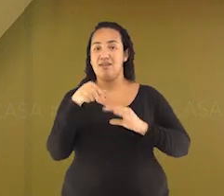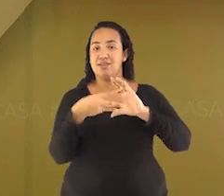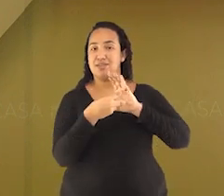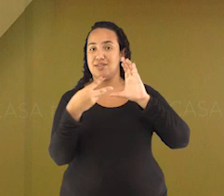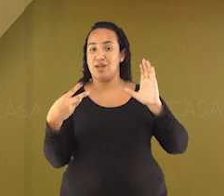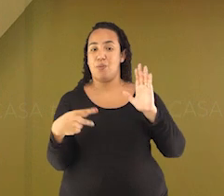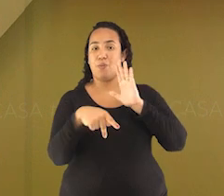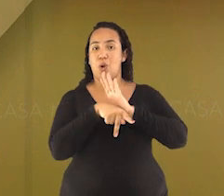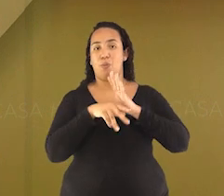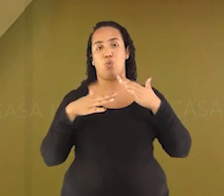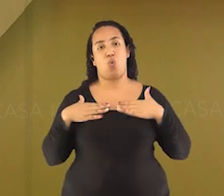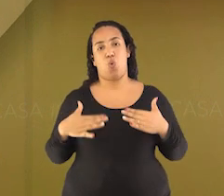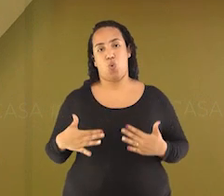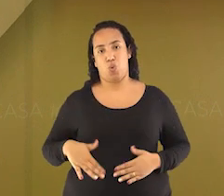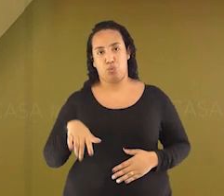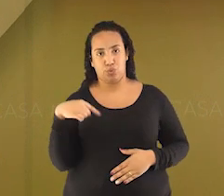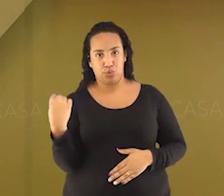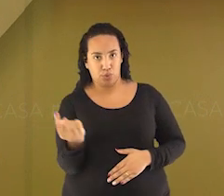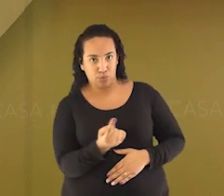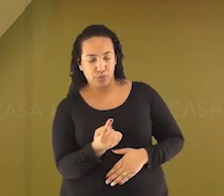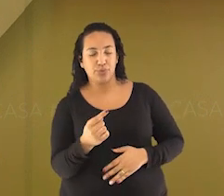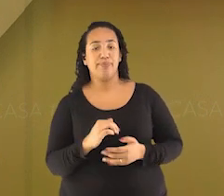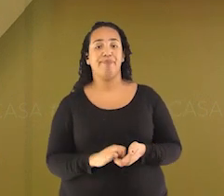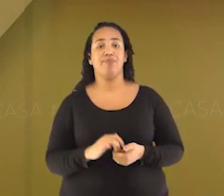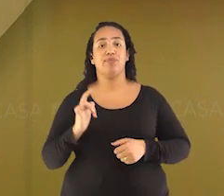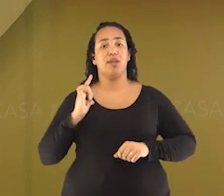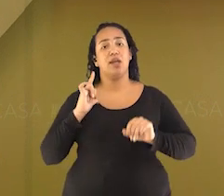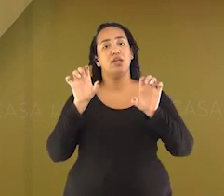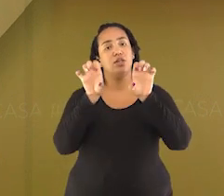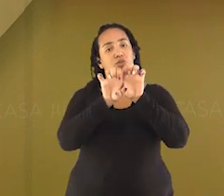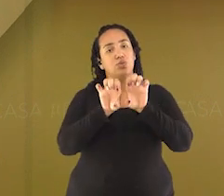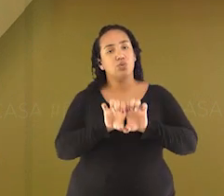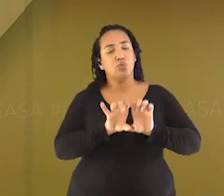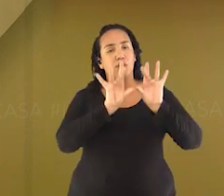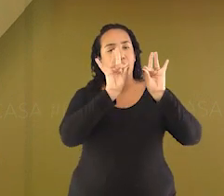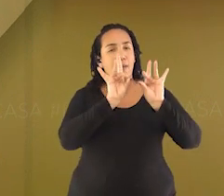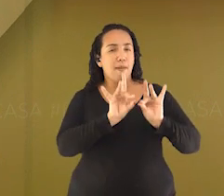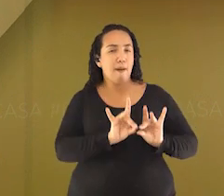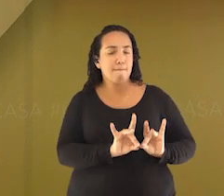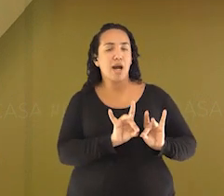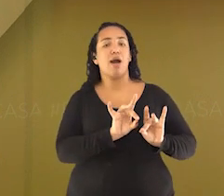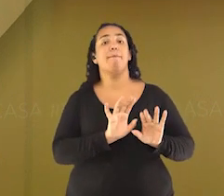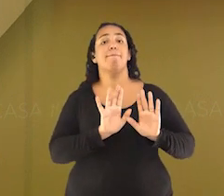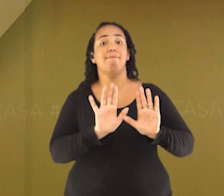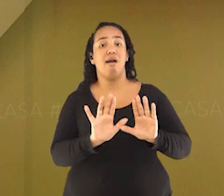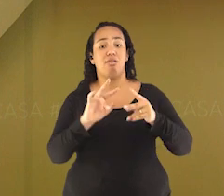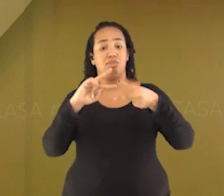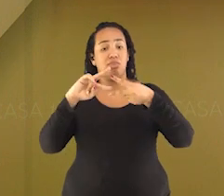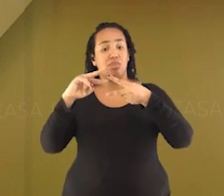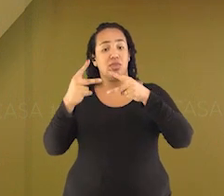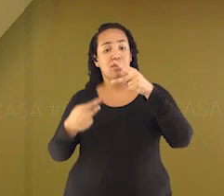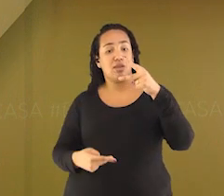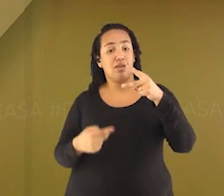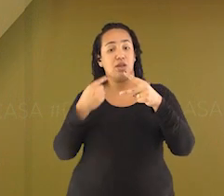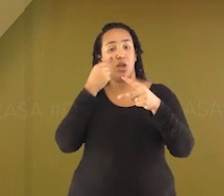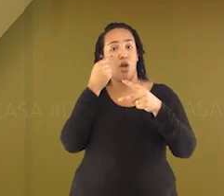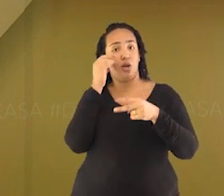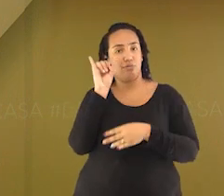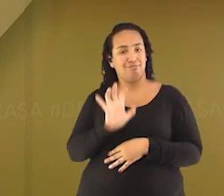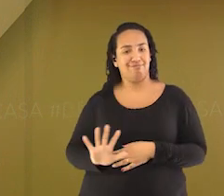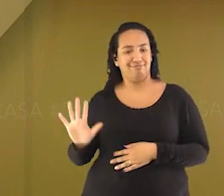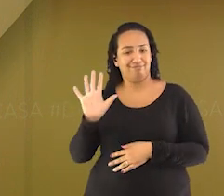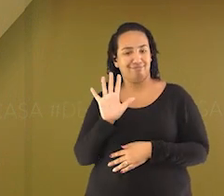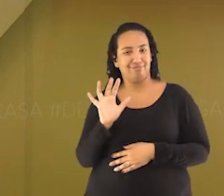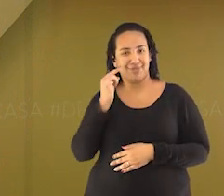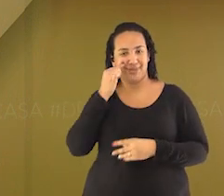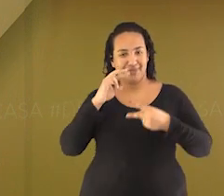corpo, né? São um conjunto de estruturas com funções definidas, as células. No entanto, o DNA possui esse formato aqui de fita,